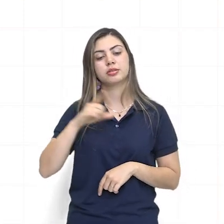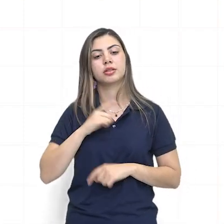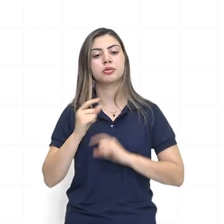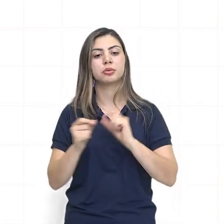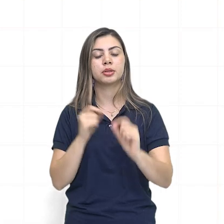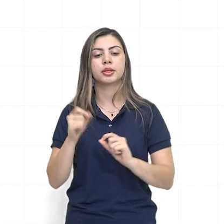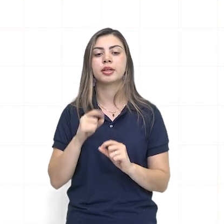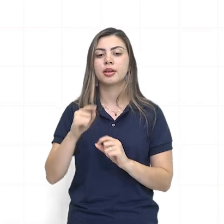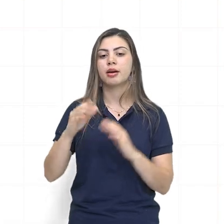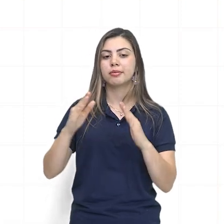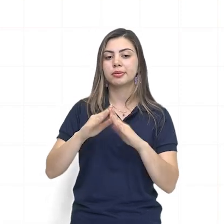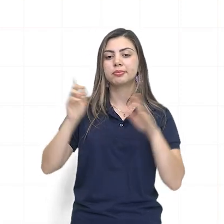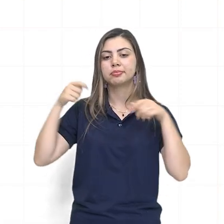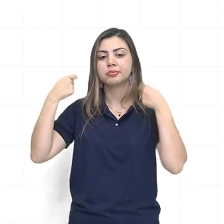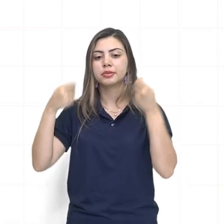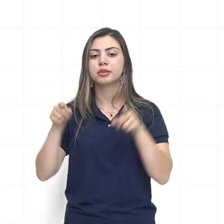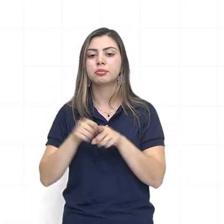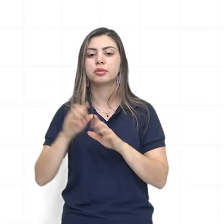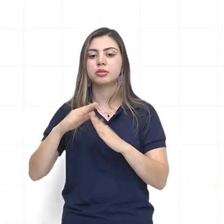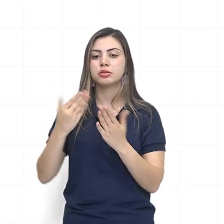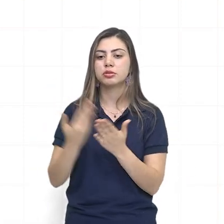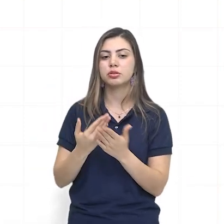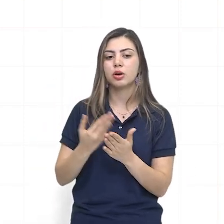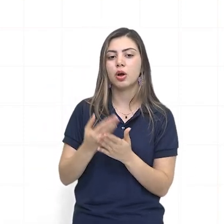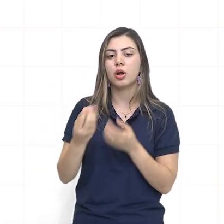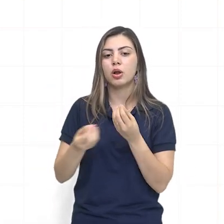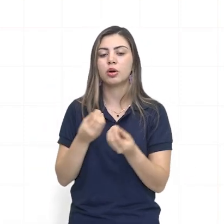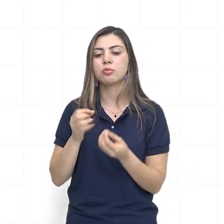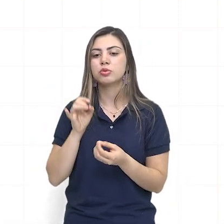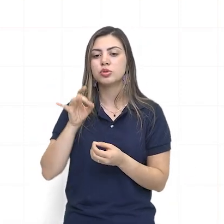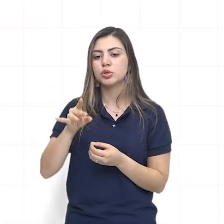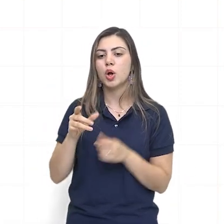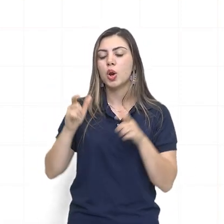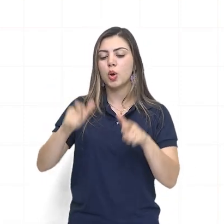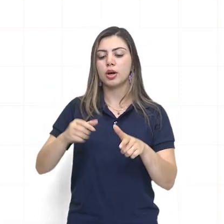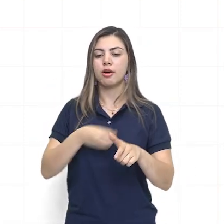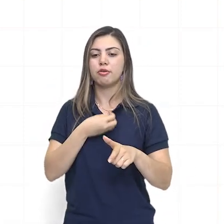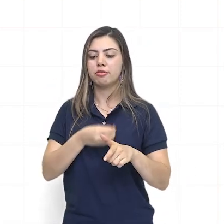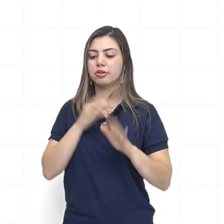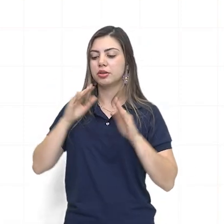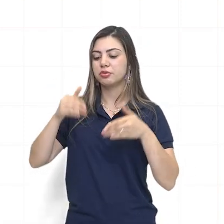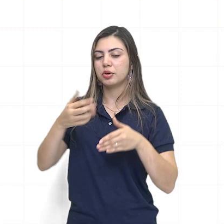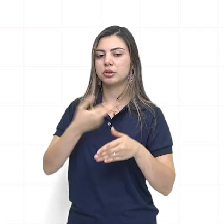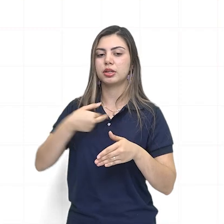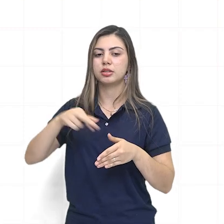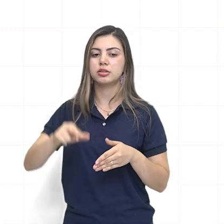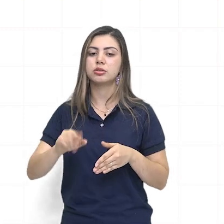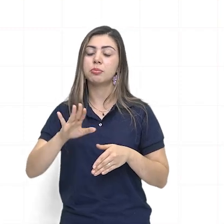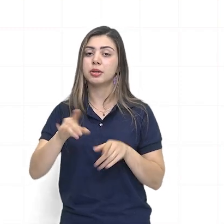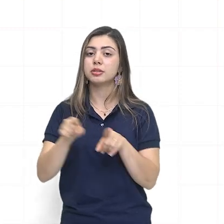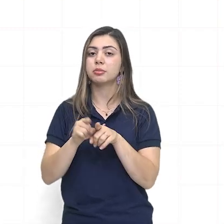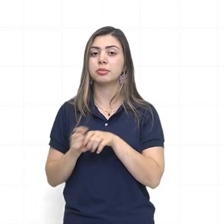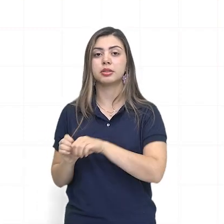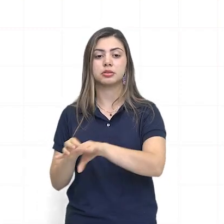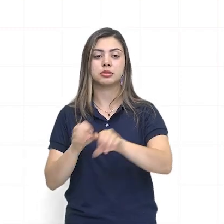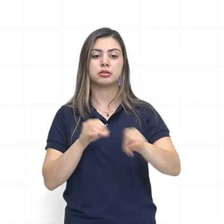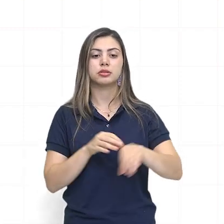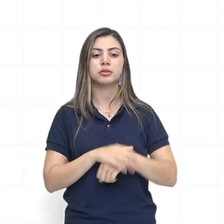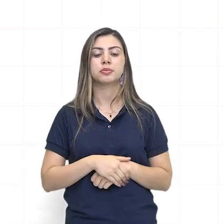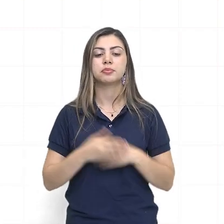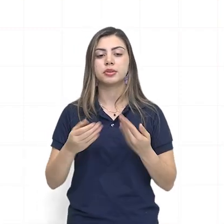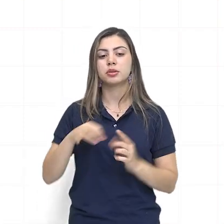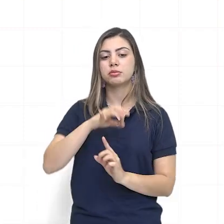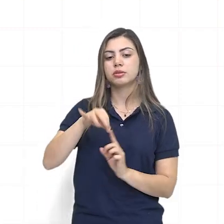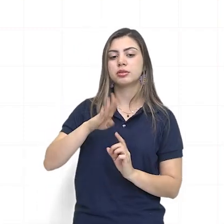escolas monásticas tornaram-se não apenas centros florescentes de vida religiosa, mas também de ensino.